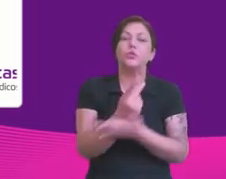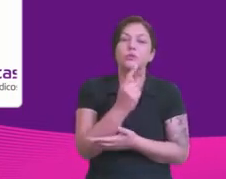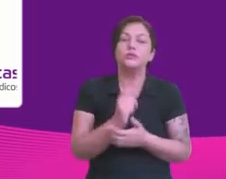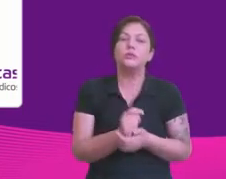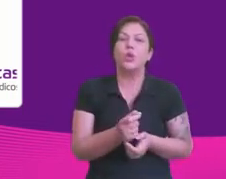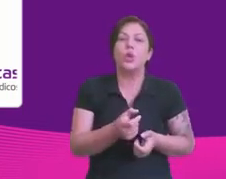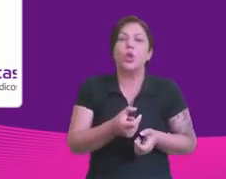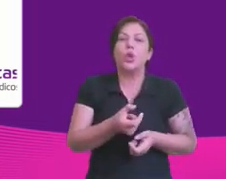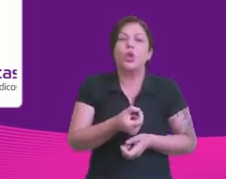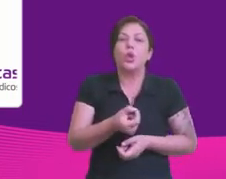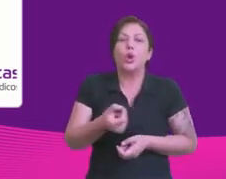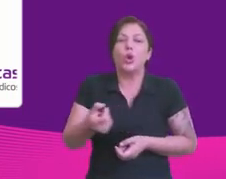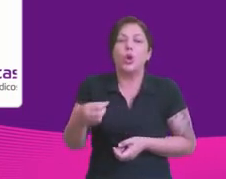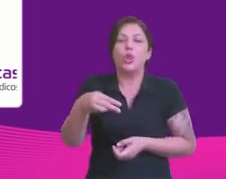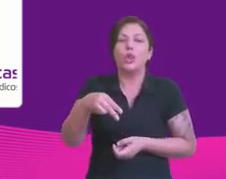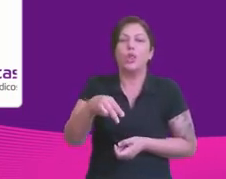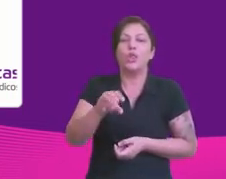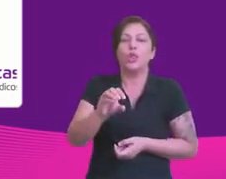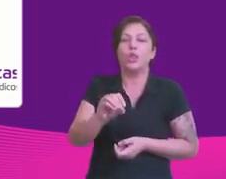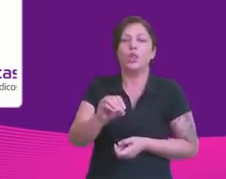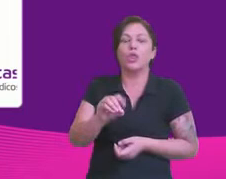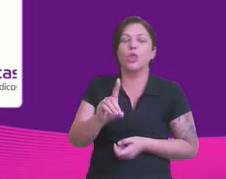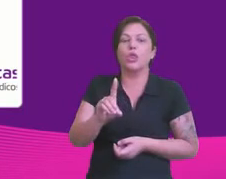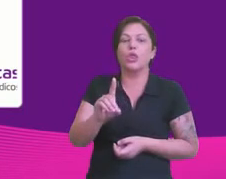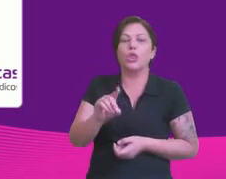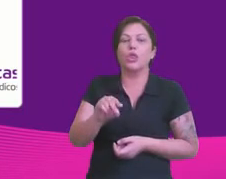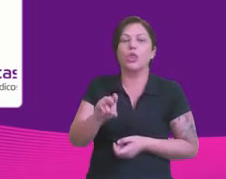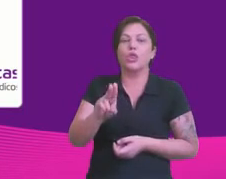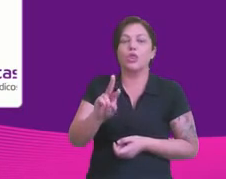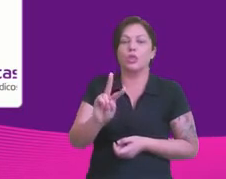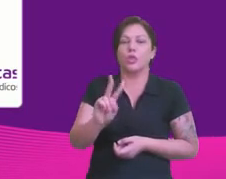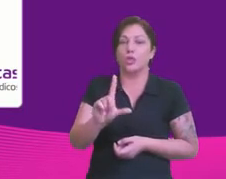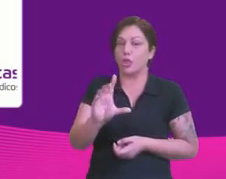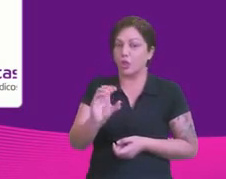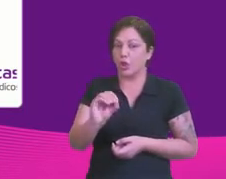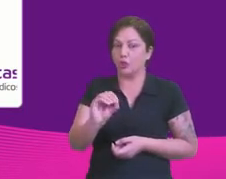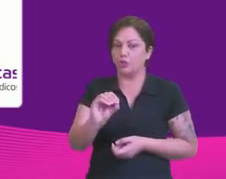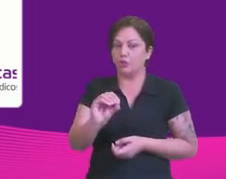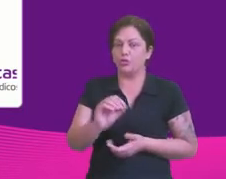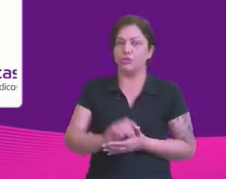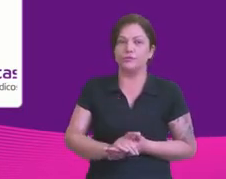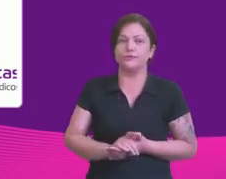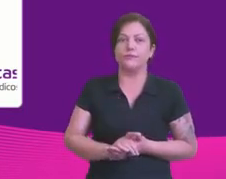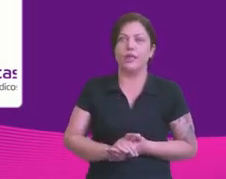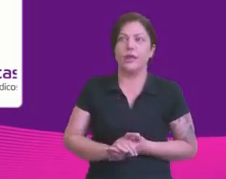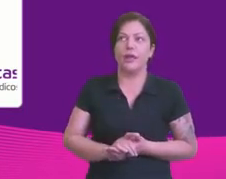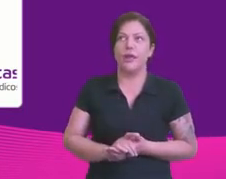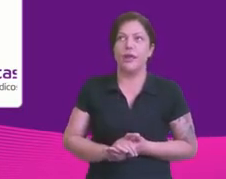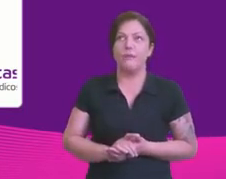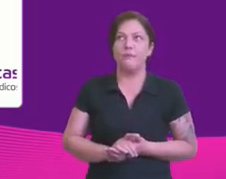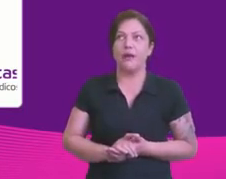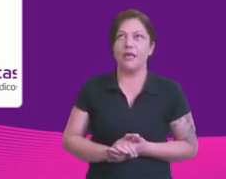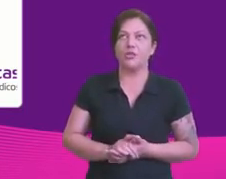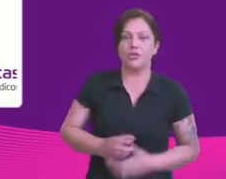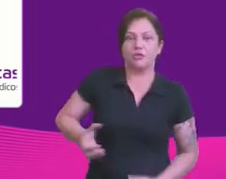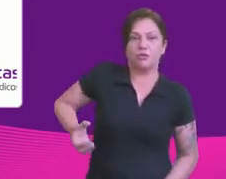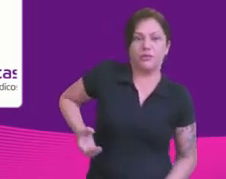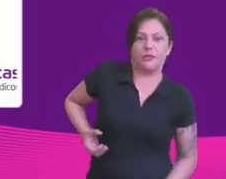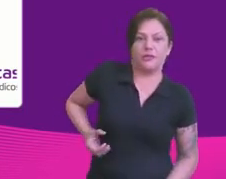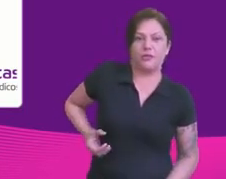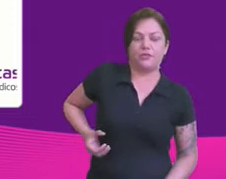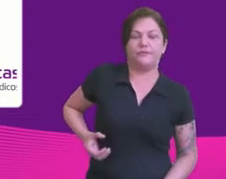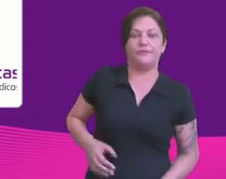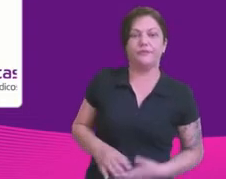avaliação desses nódulos hepáticos, descobriu uma neoplasia de sigmoide, não obstrutiva, né, com essas